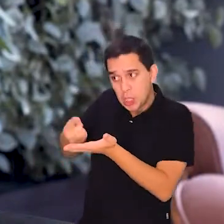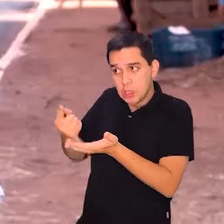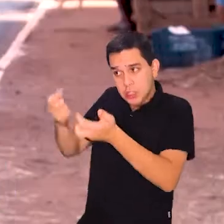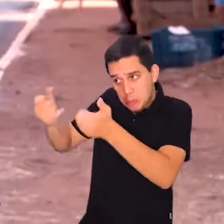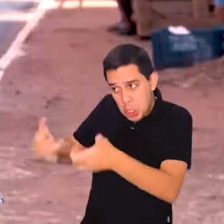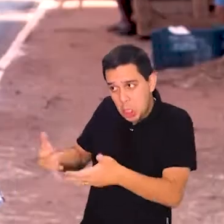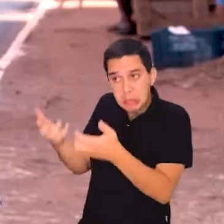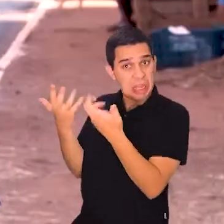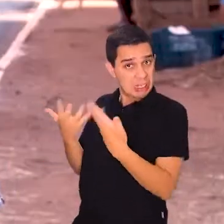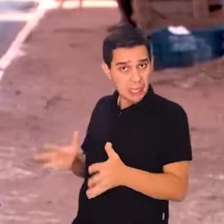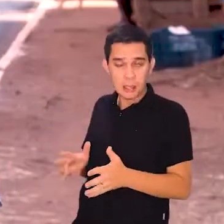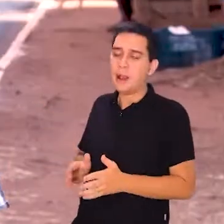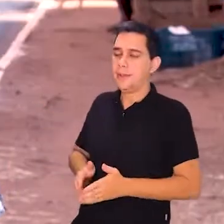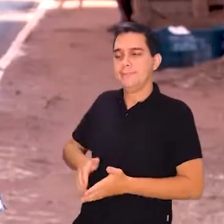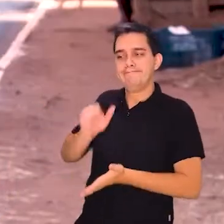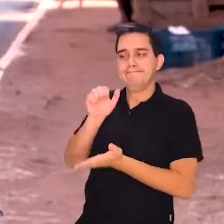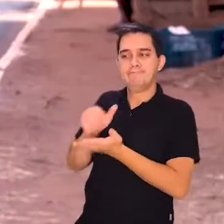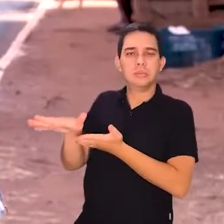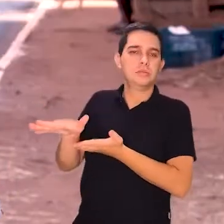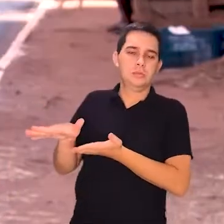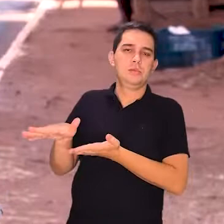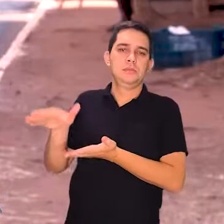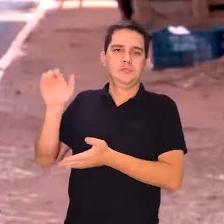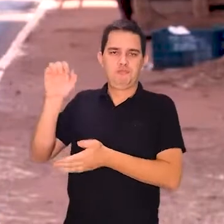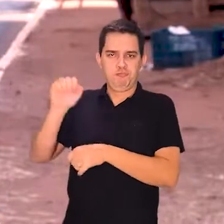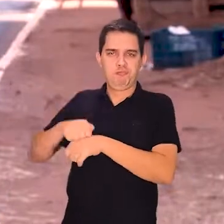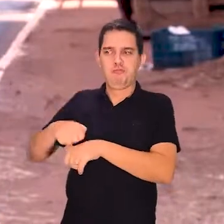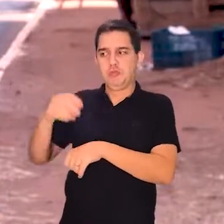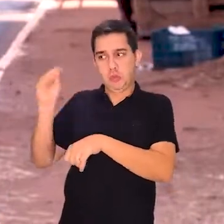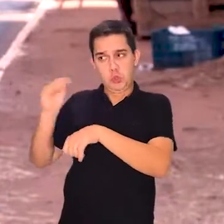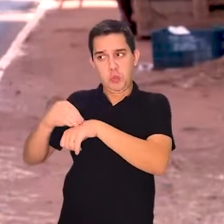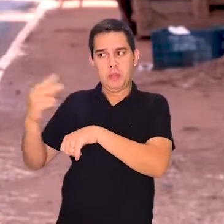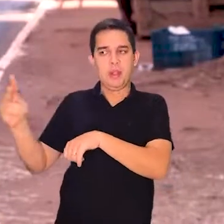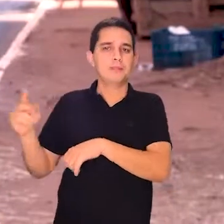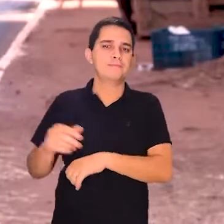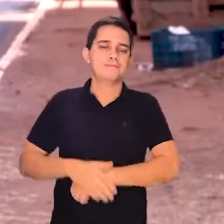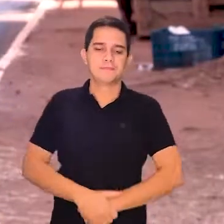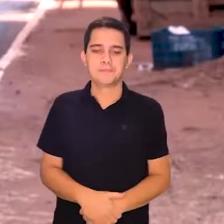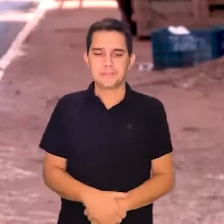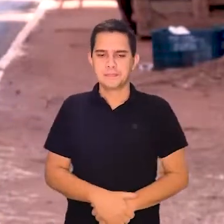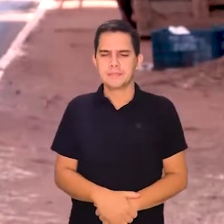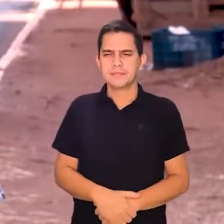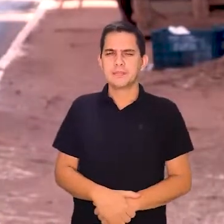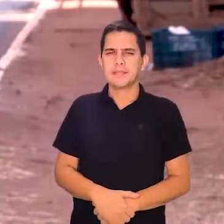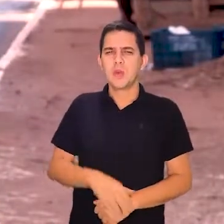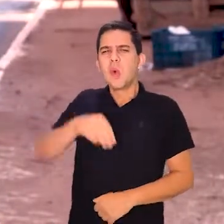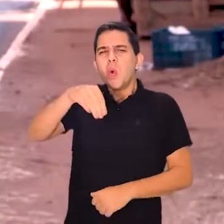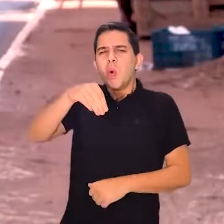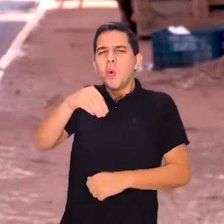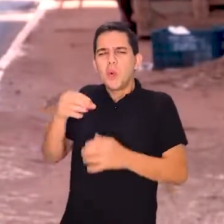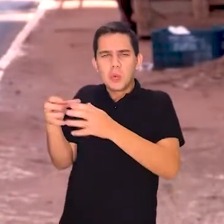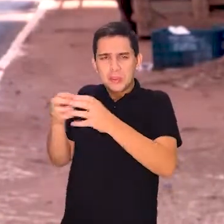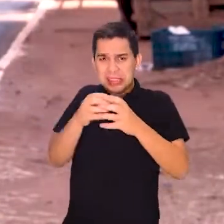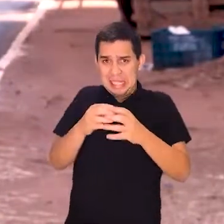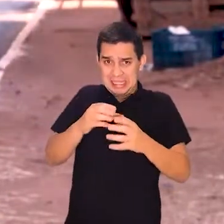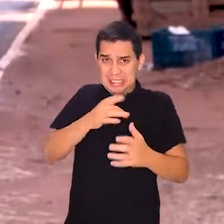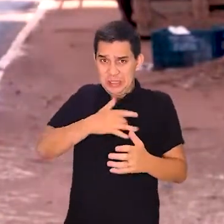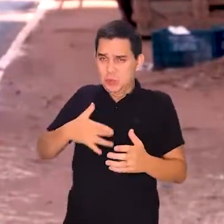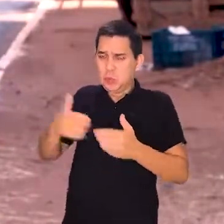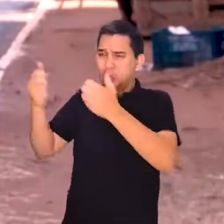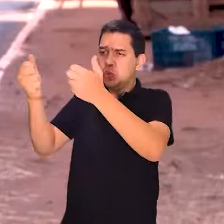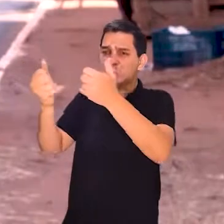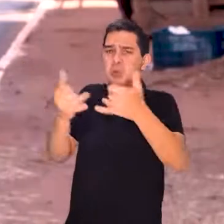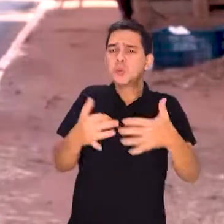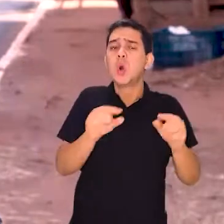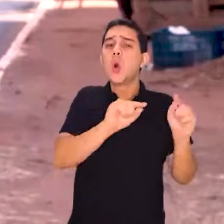causa. Recentemente, o Ministério Público do Trabalho emitiu um guia técnico sobre a vacinação da Covid-19. O